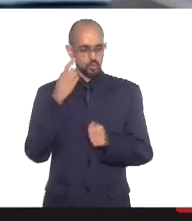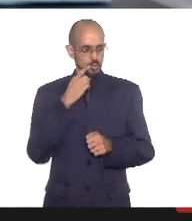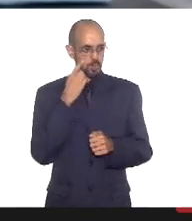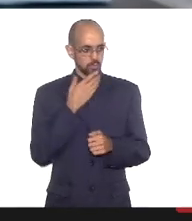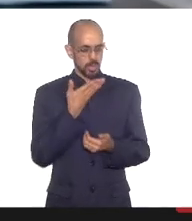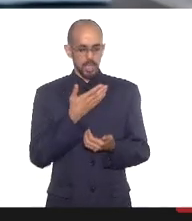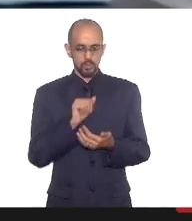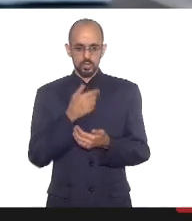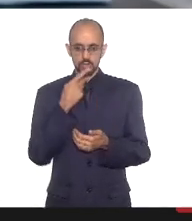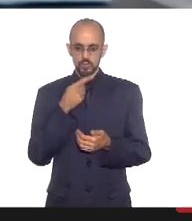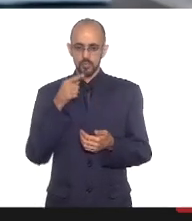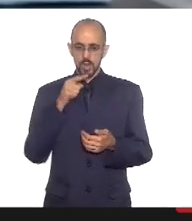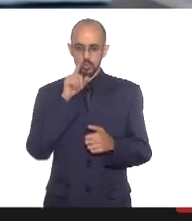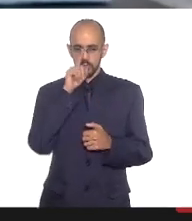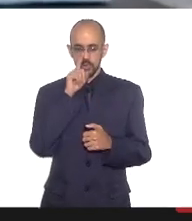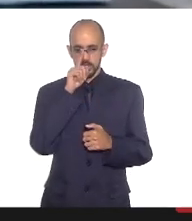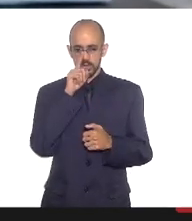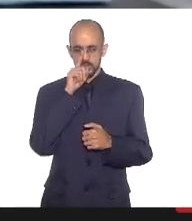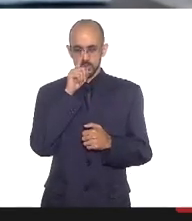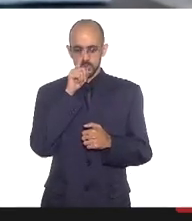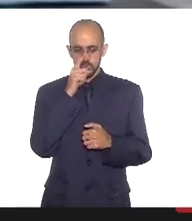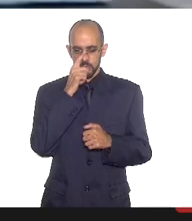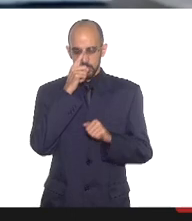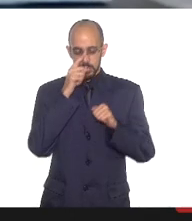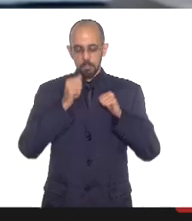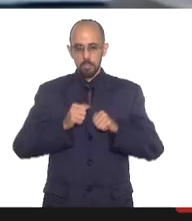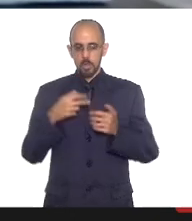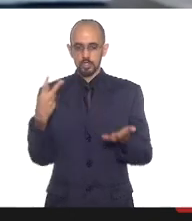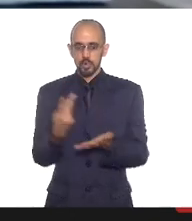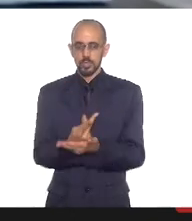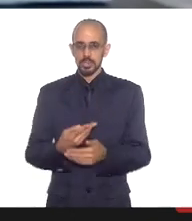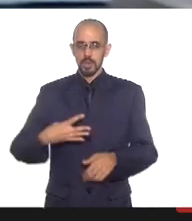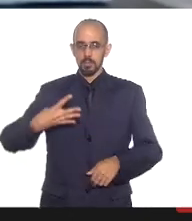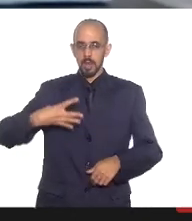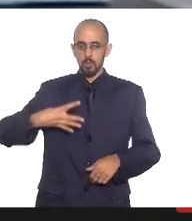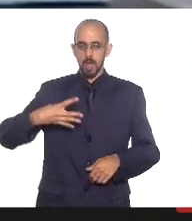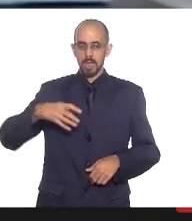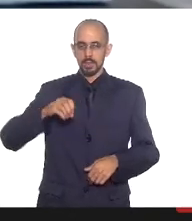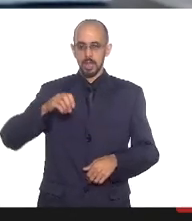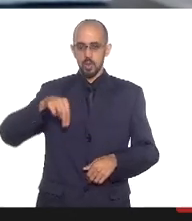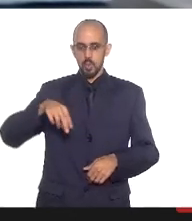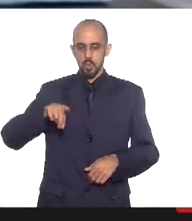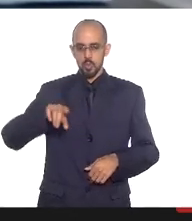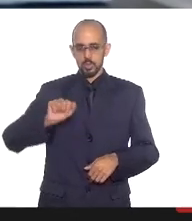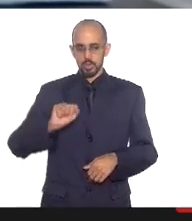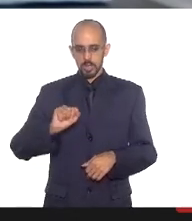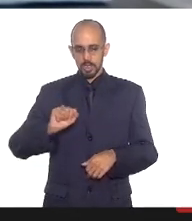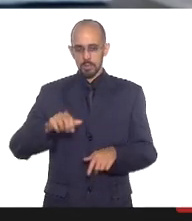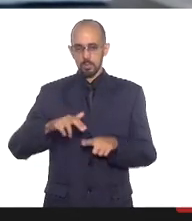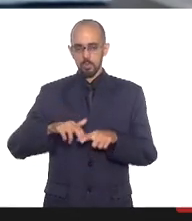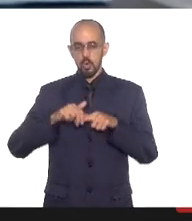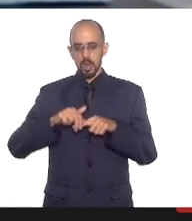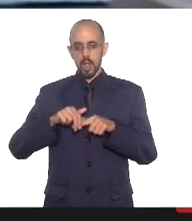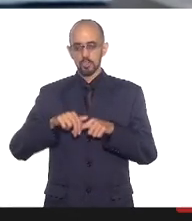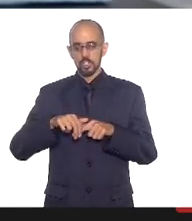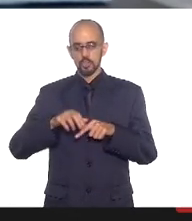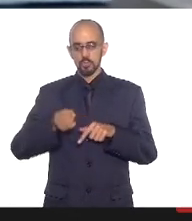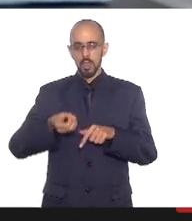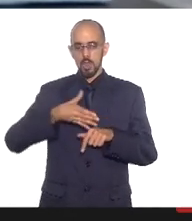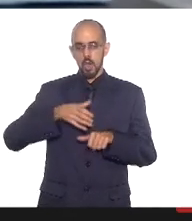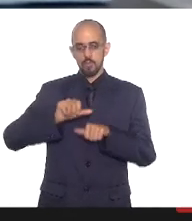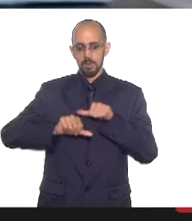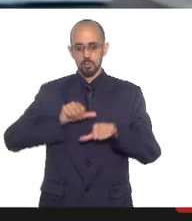pode ter por conta no risco de matraca onda por conta do e surgimento de algumas Epa é nova